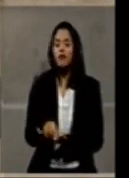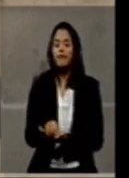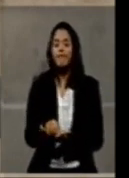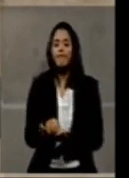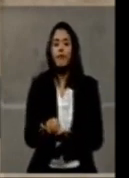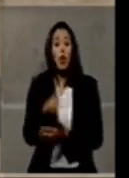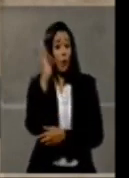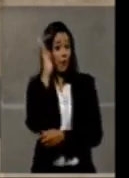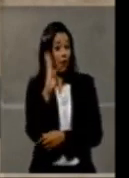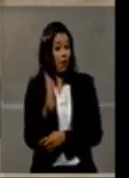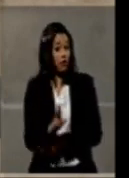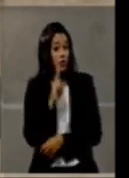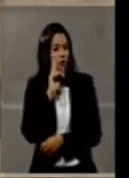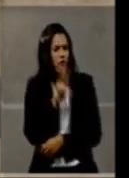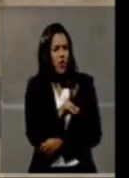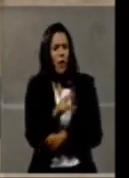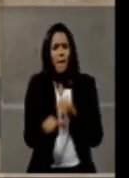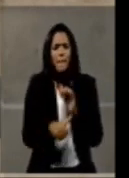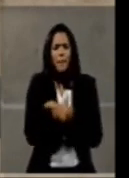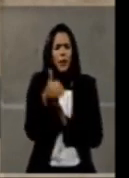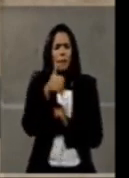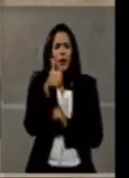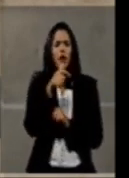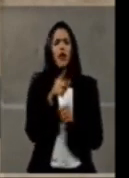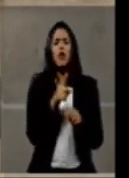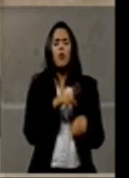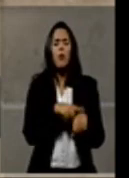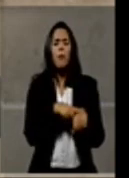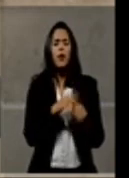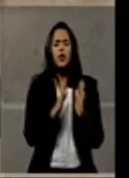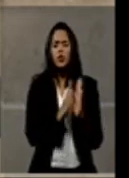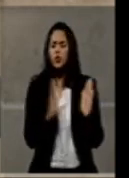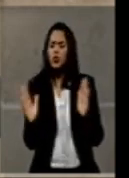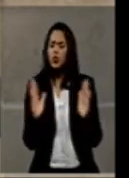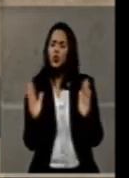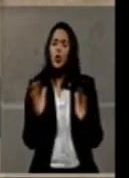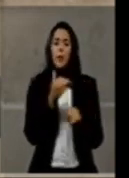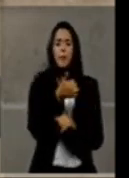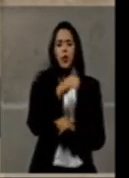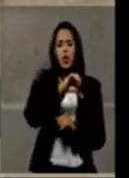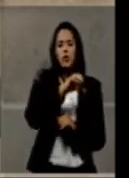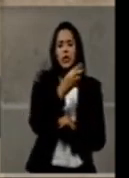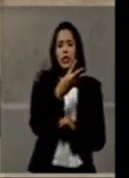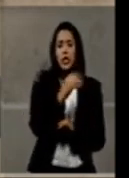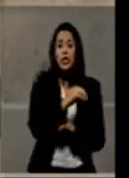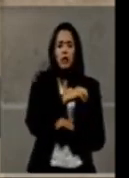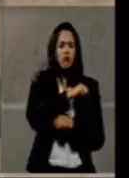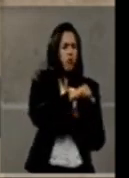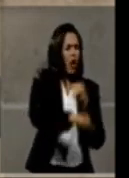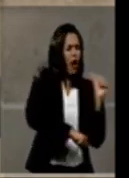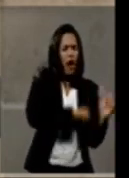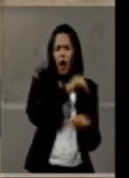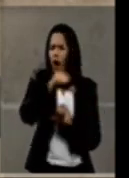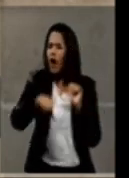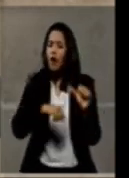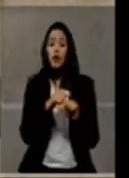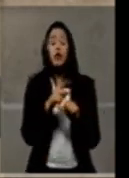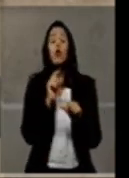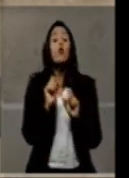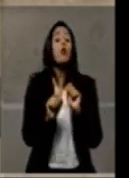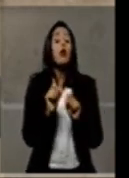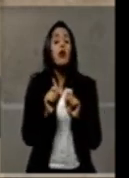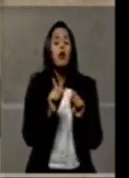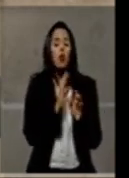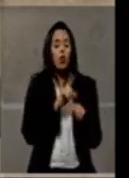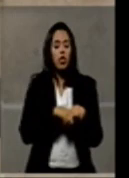viu seu primeiro ciclo fundar em 1930 por meio de uma revolução que classificou o